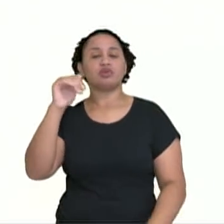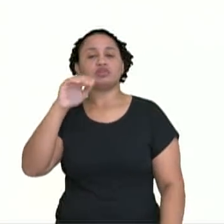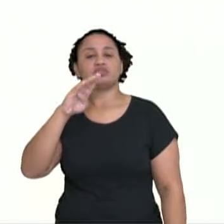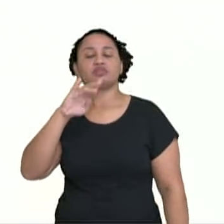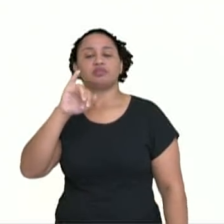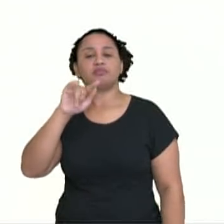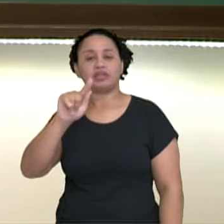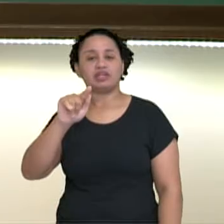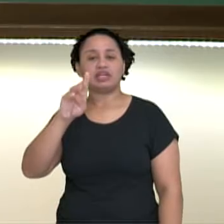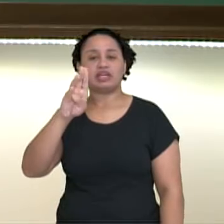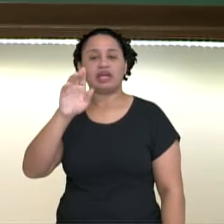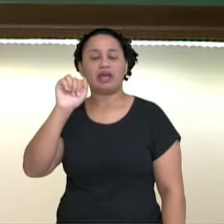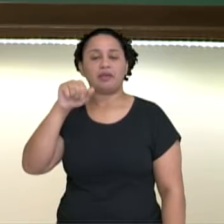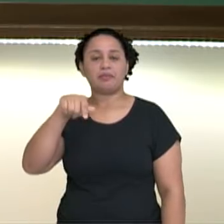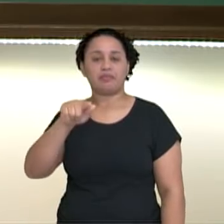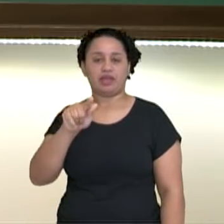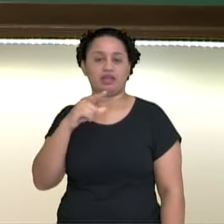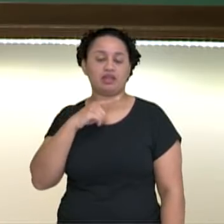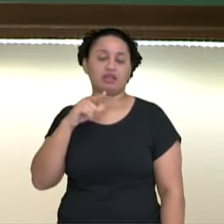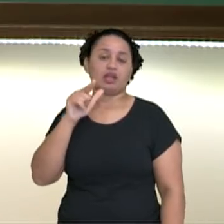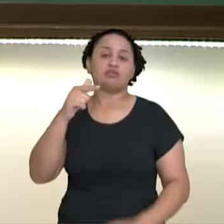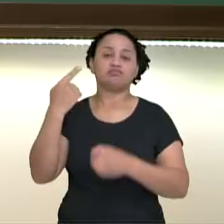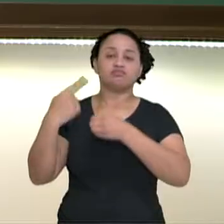Ben, né, que se encontra em Londres.